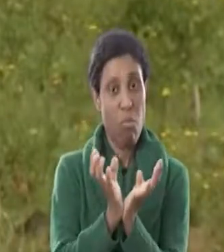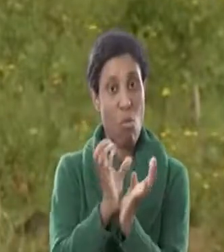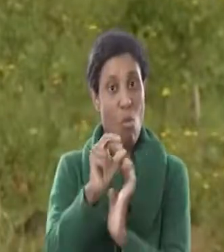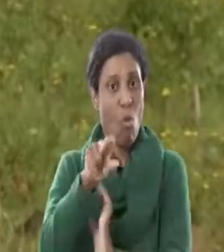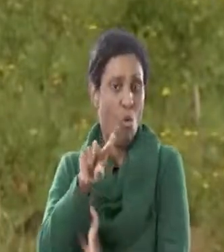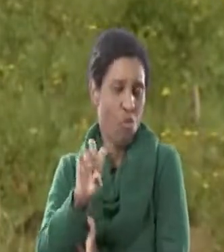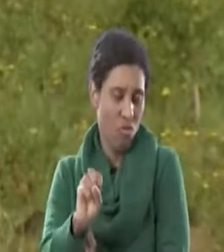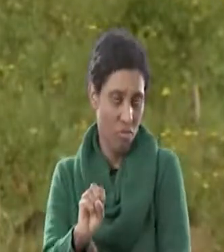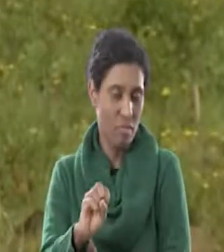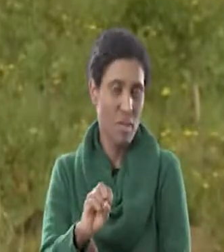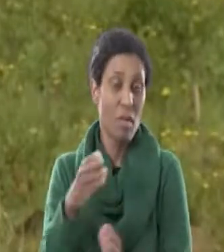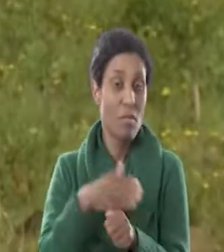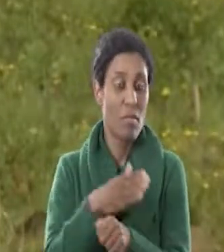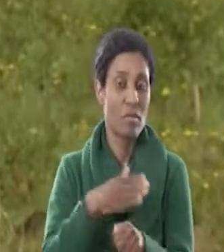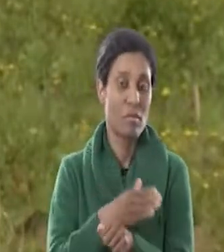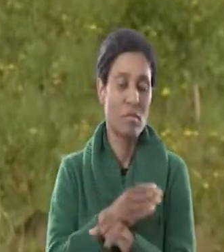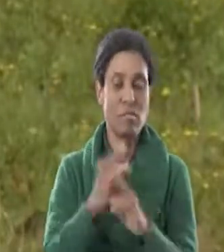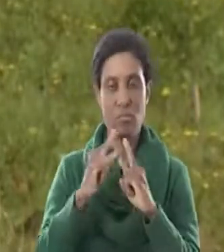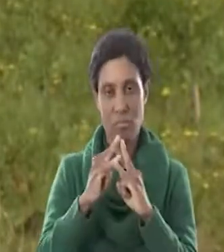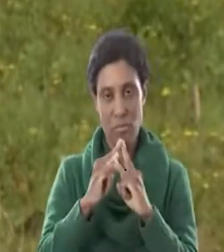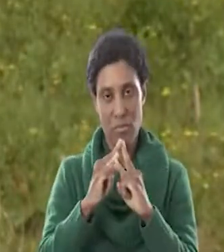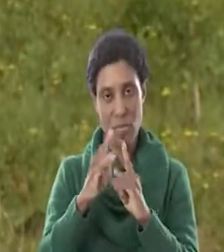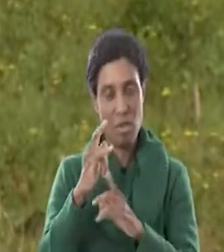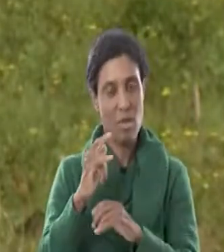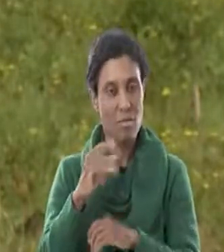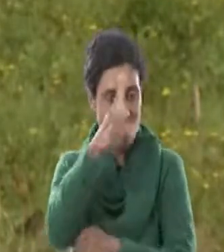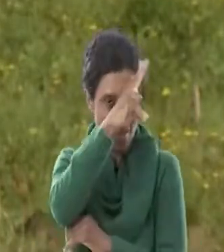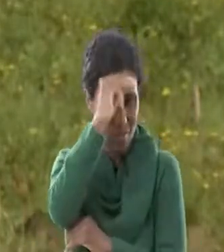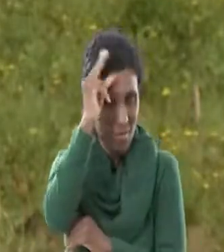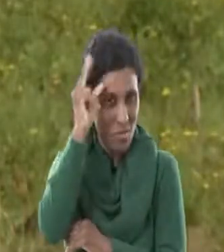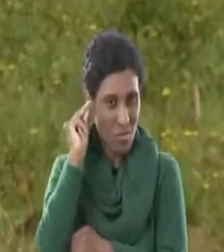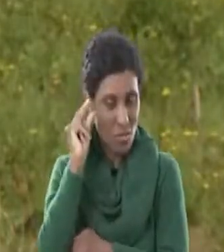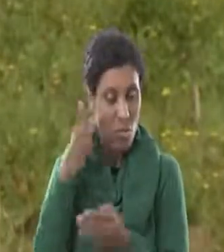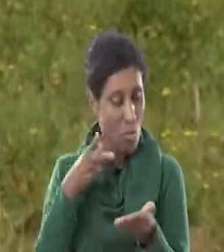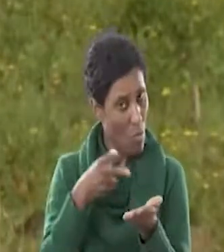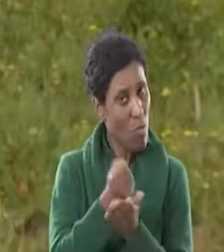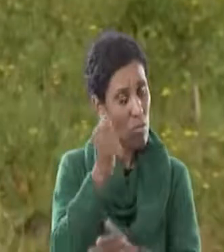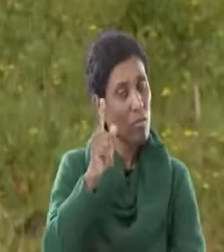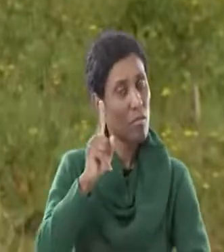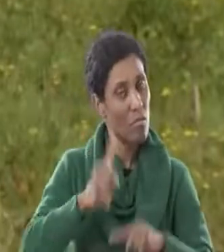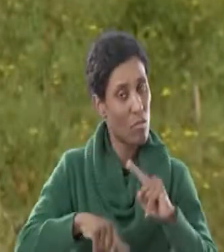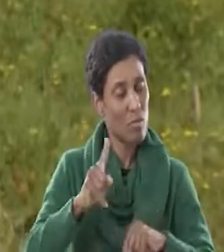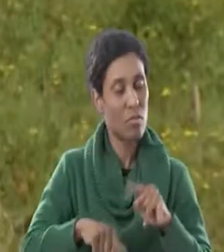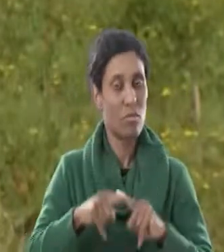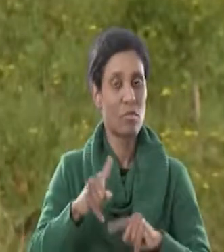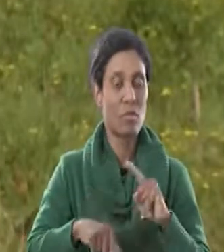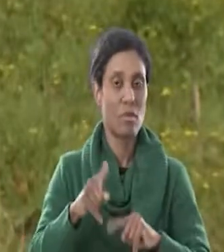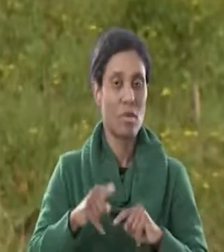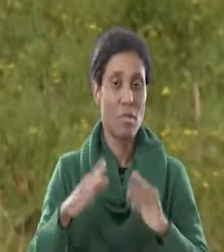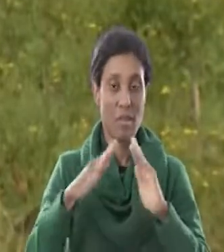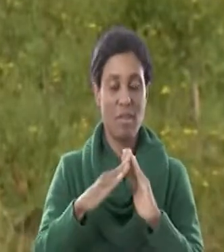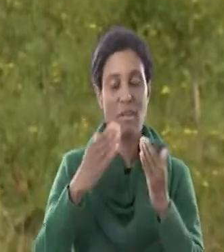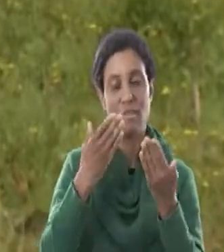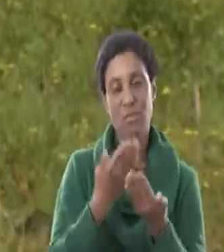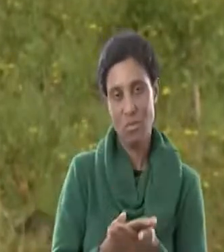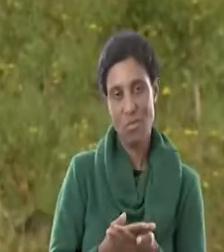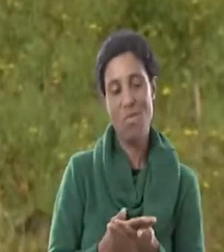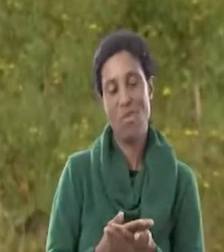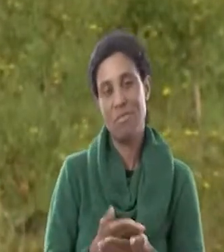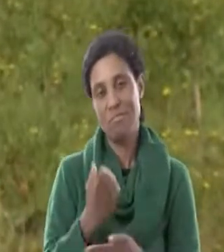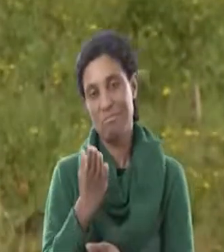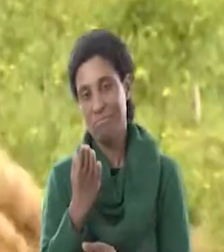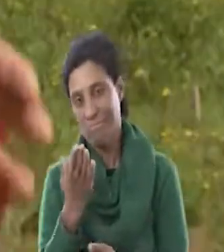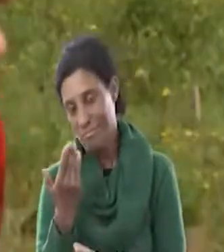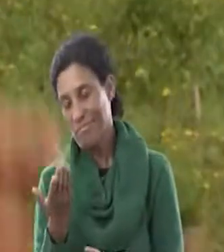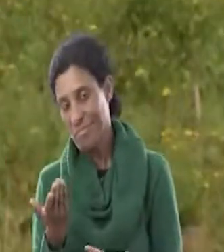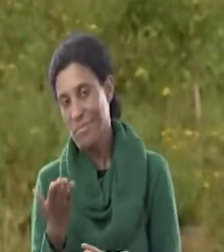couve, ele está dentro de uma associação e a prefeitura predispõe a comprar esse produto para merenda escolar através da